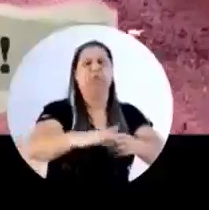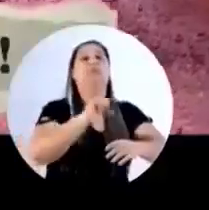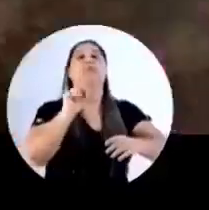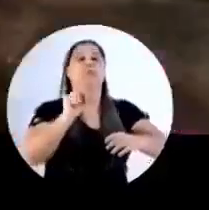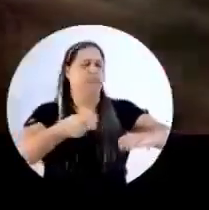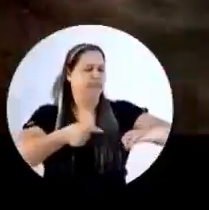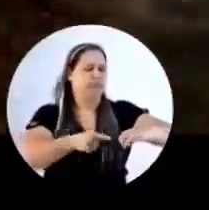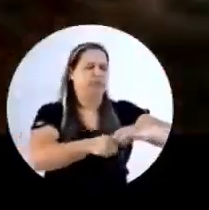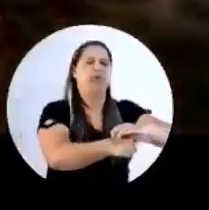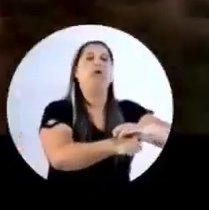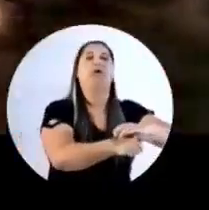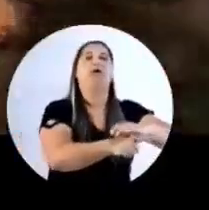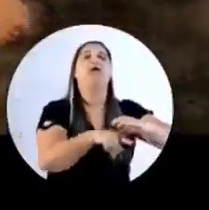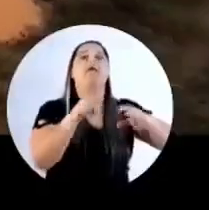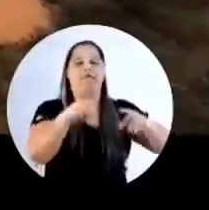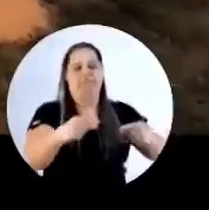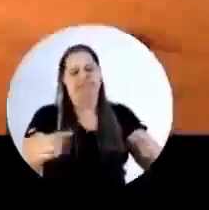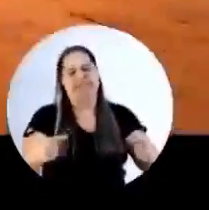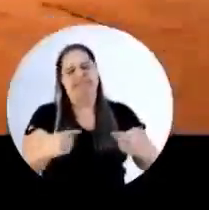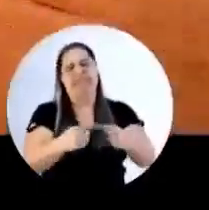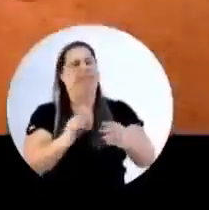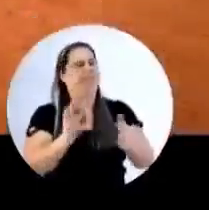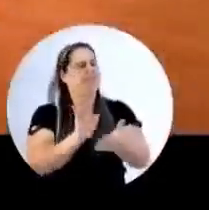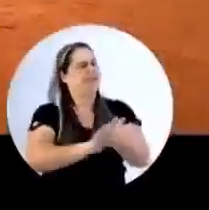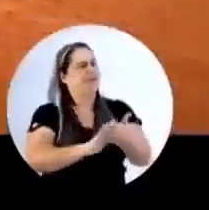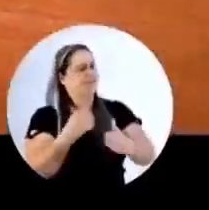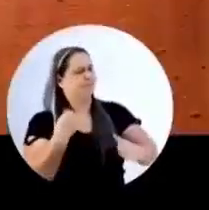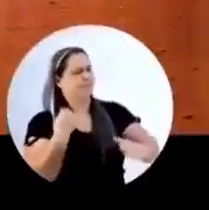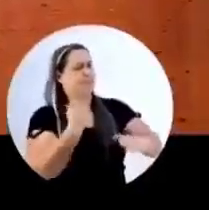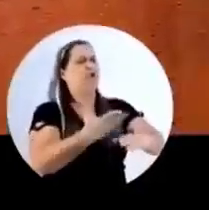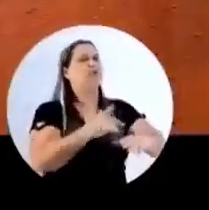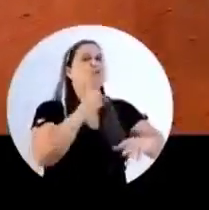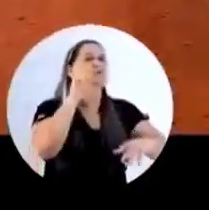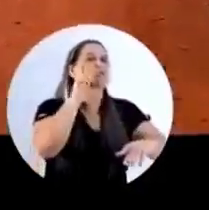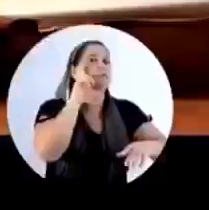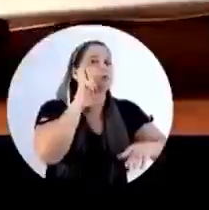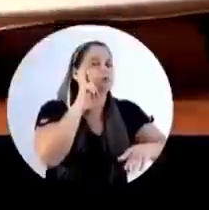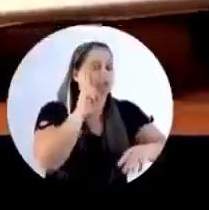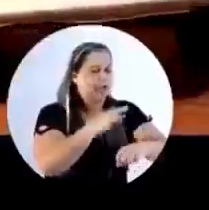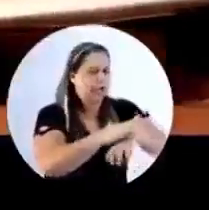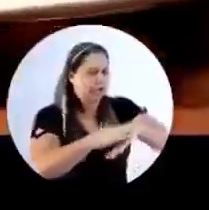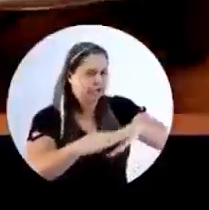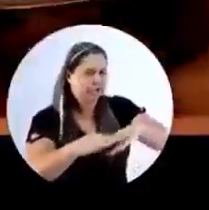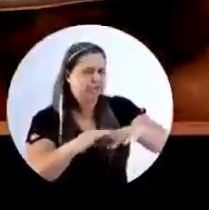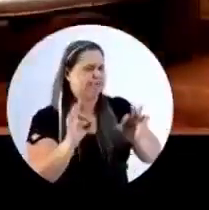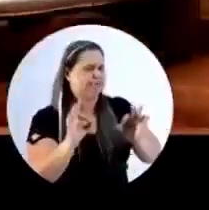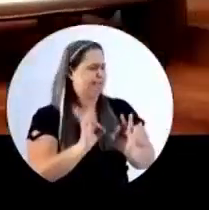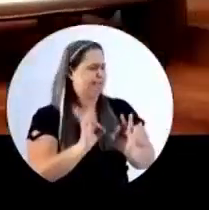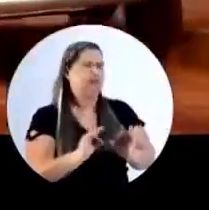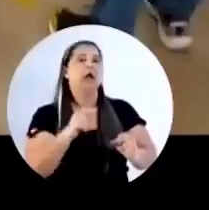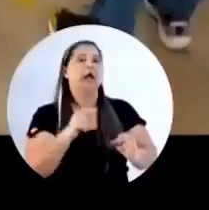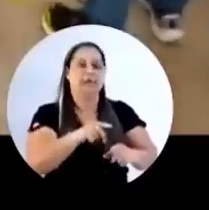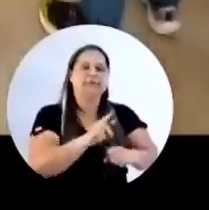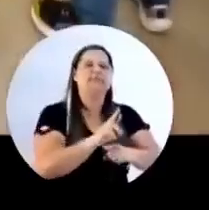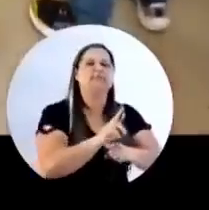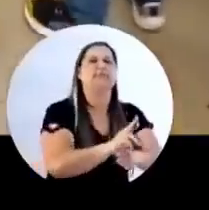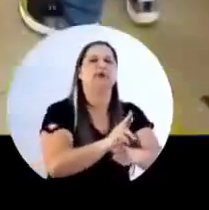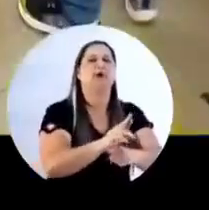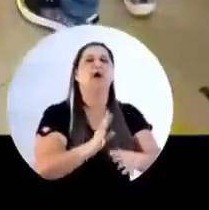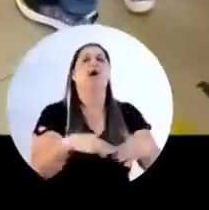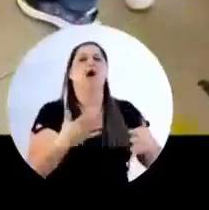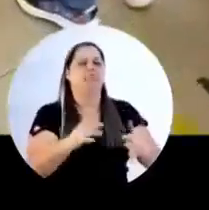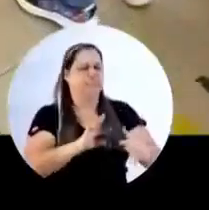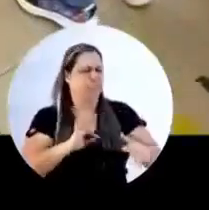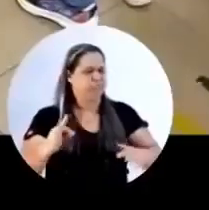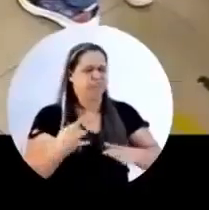pelo Tatuzão. Esses foram os apelidos nada carinhosos dados a Tangará da Serra nesta gestão. Não bastasse